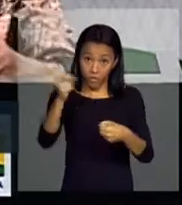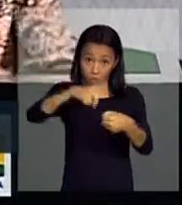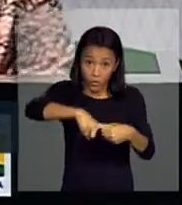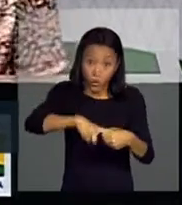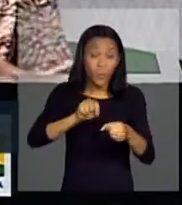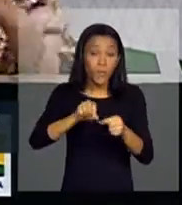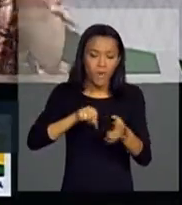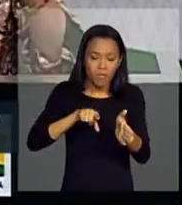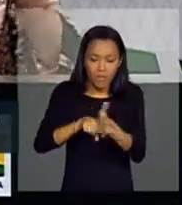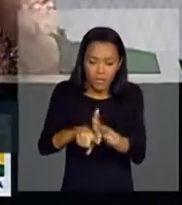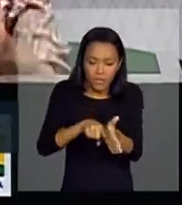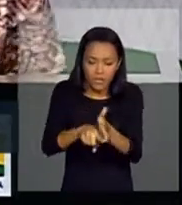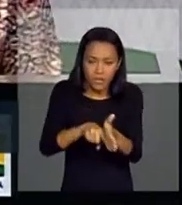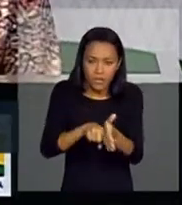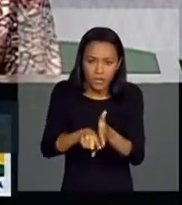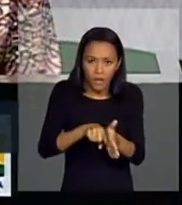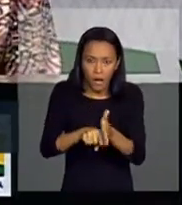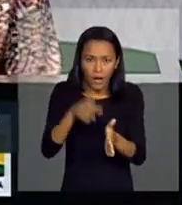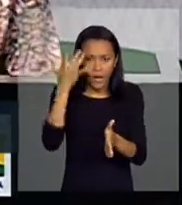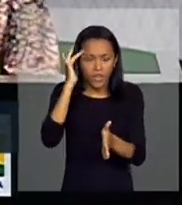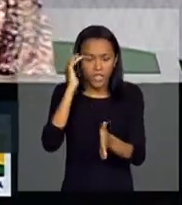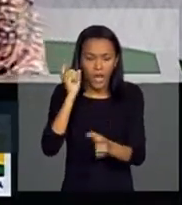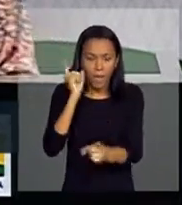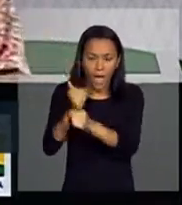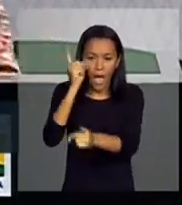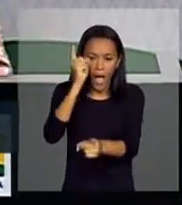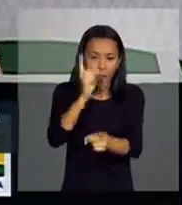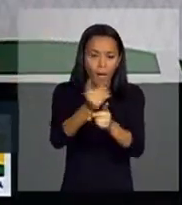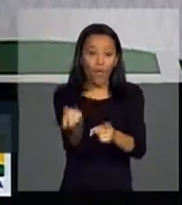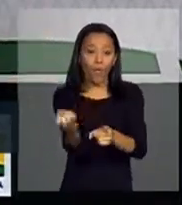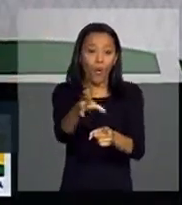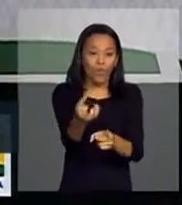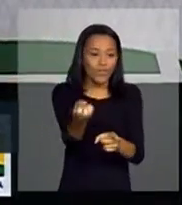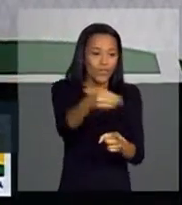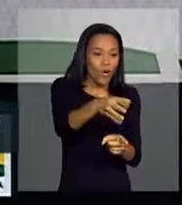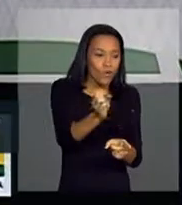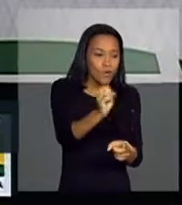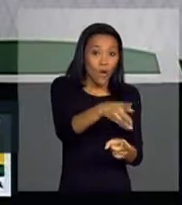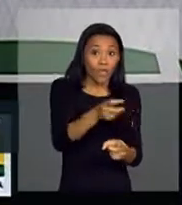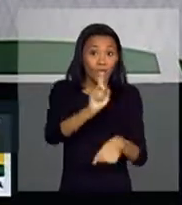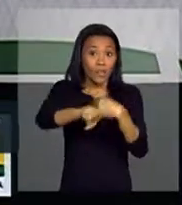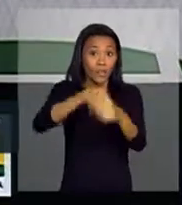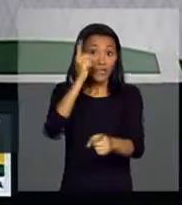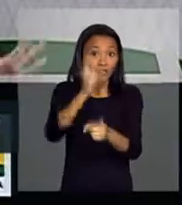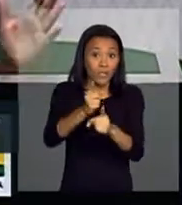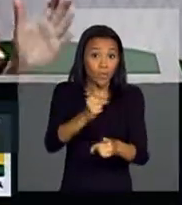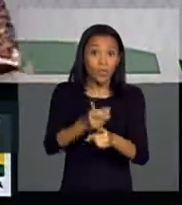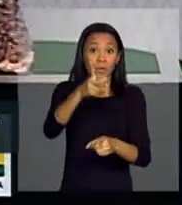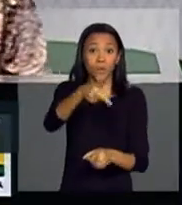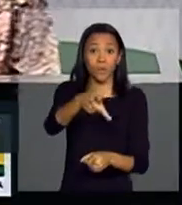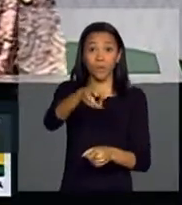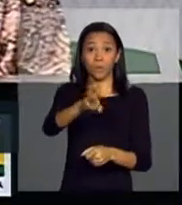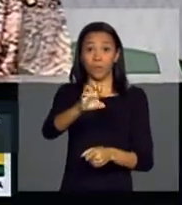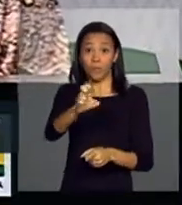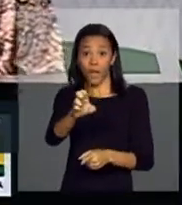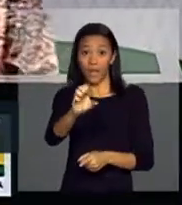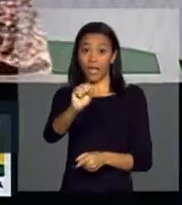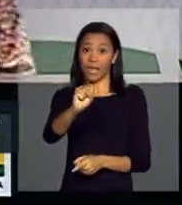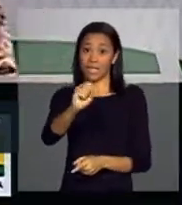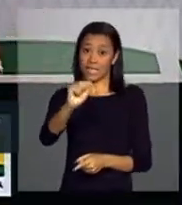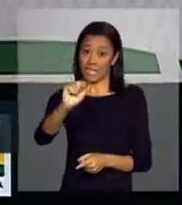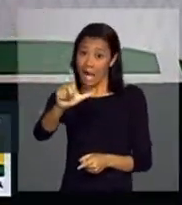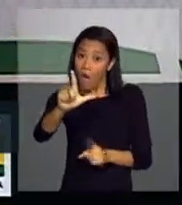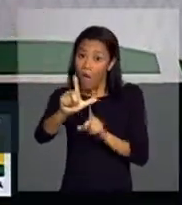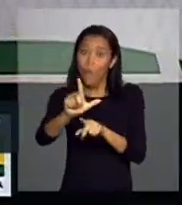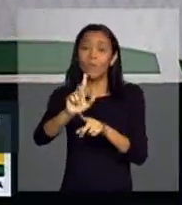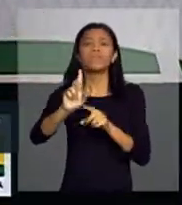a pesquisar achar novos Campos exploratórios e descobriu o pré-sal foi possível